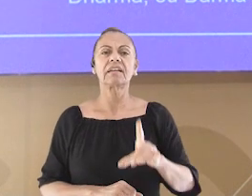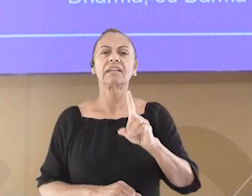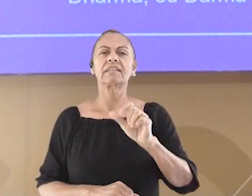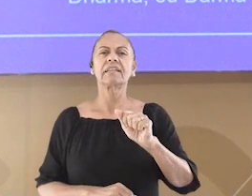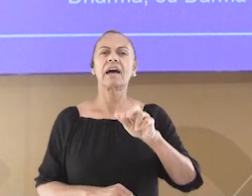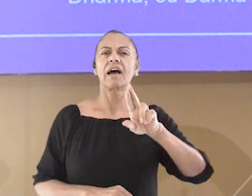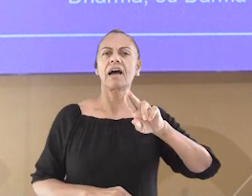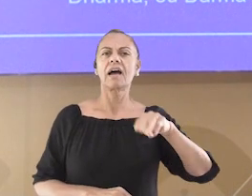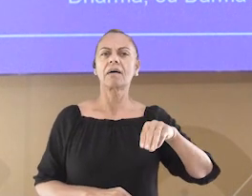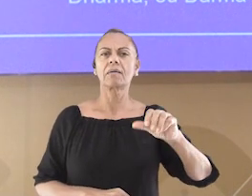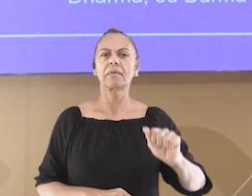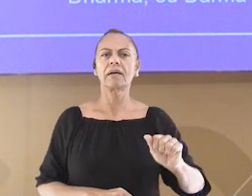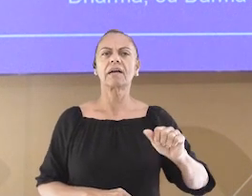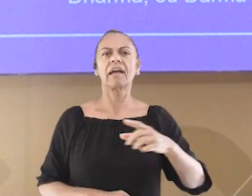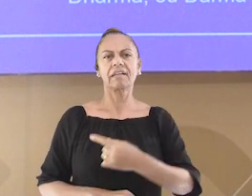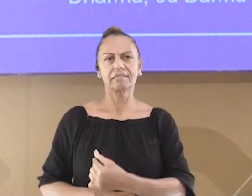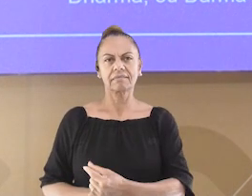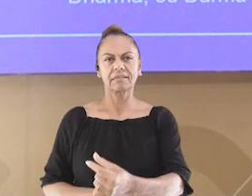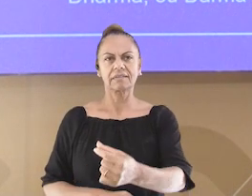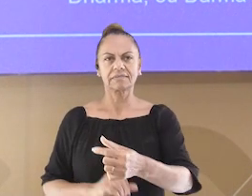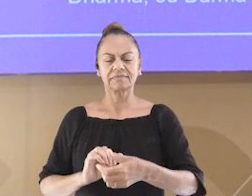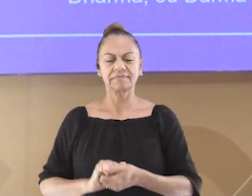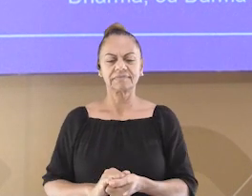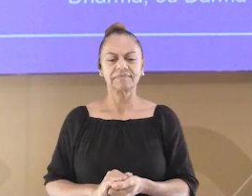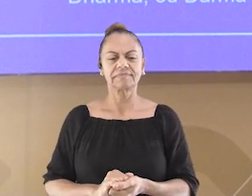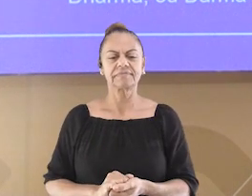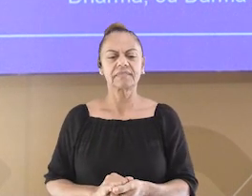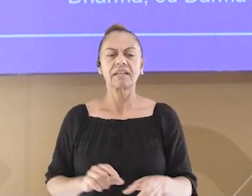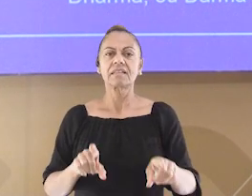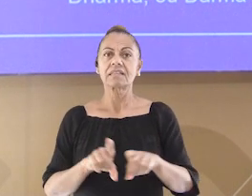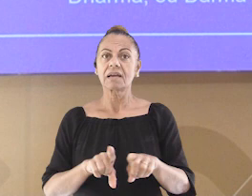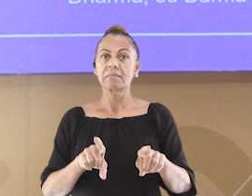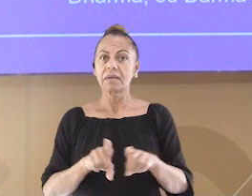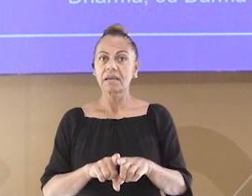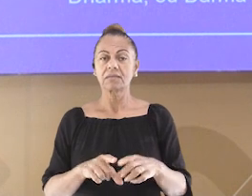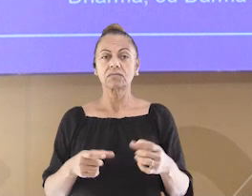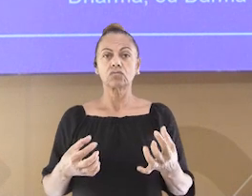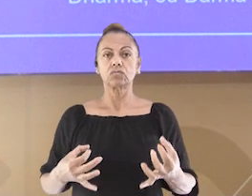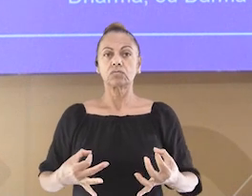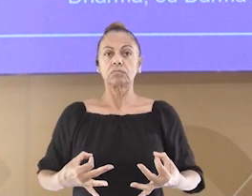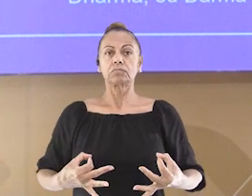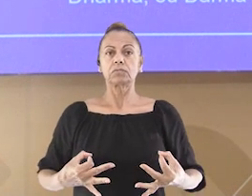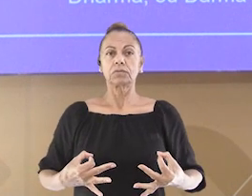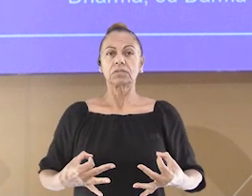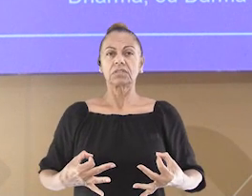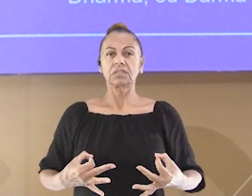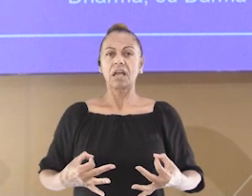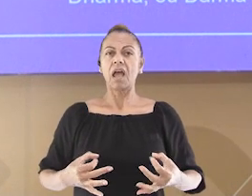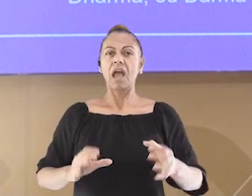o chamado Sanatana Dharma ou Dharma eterno.